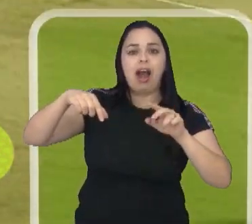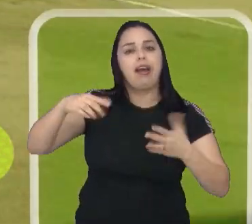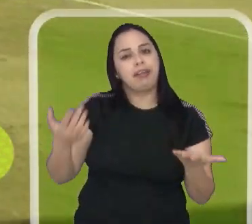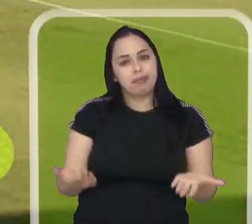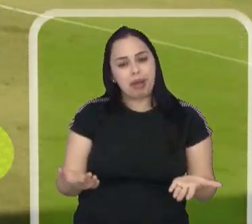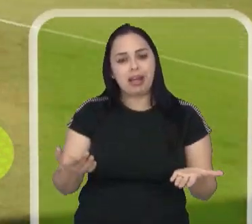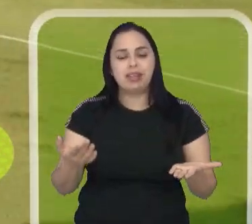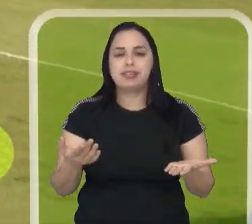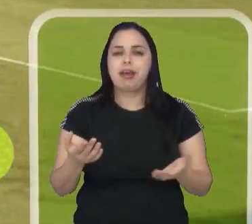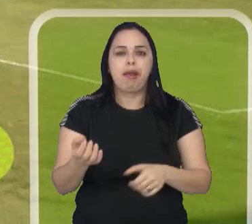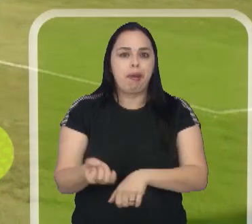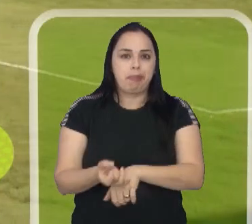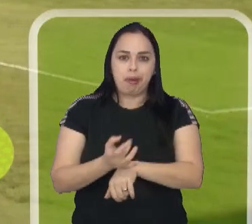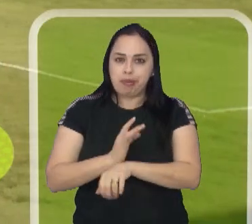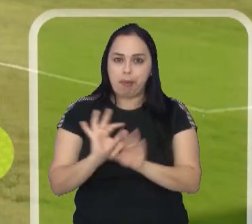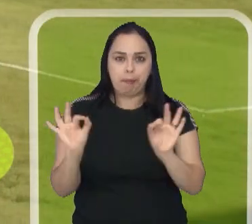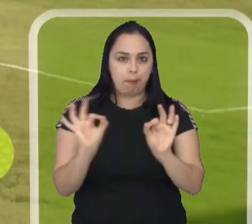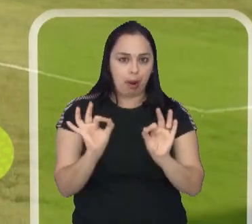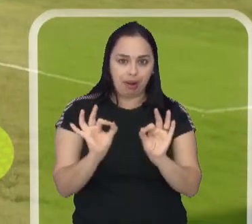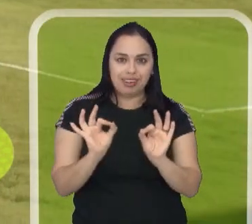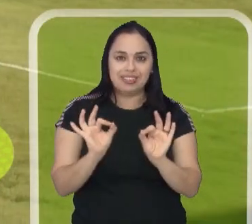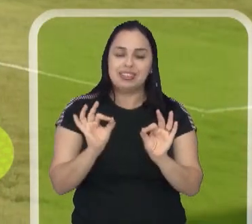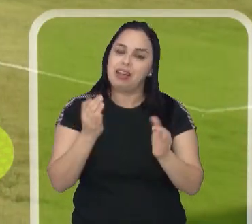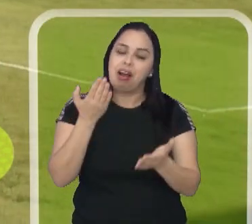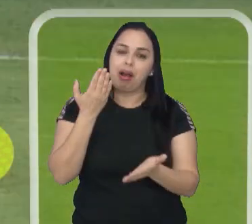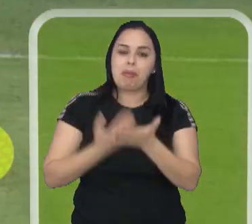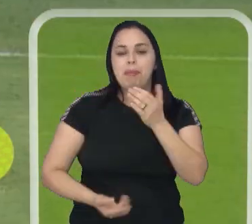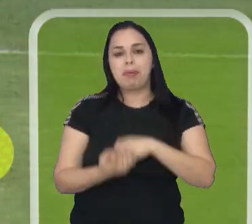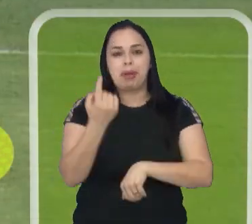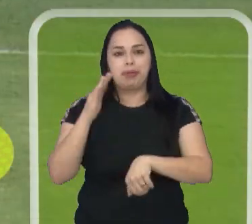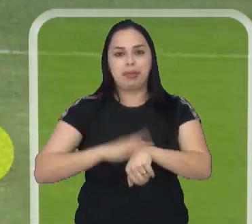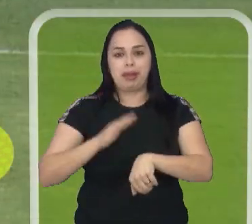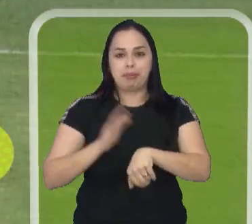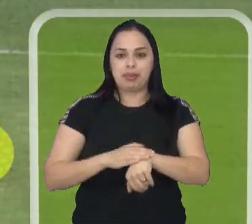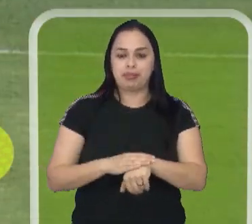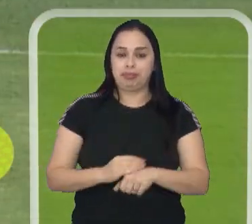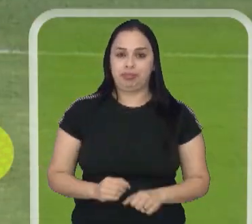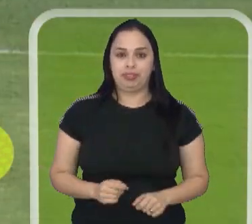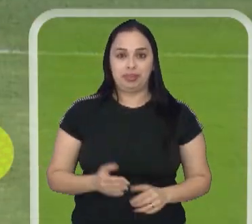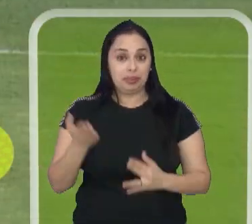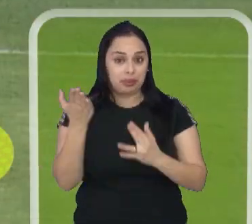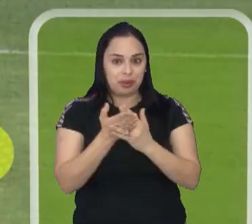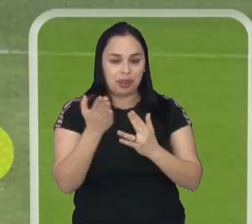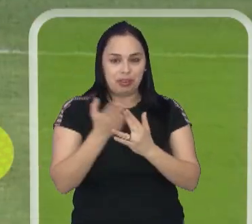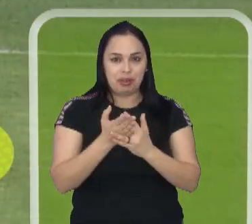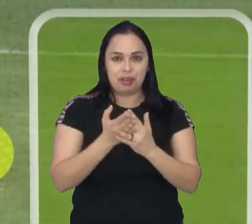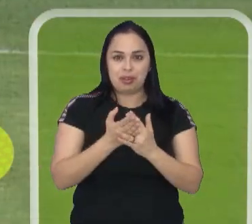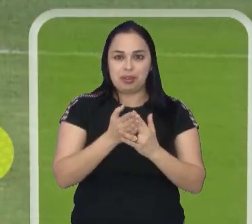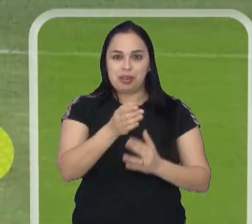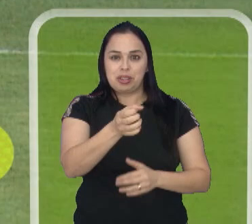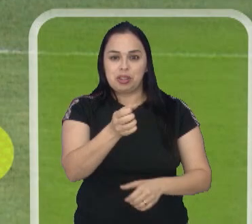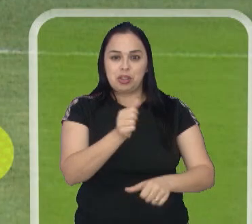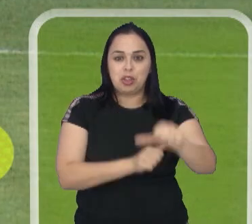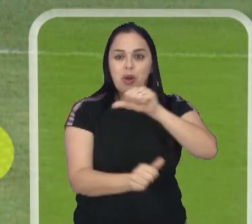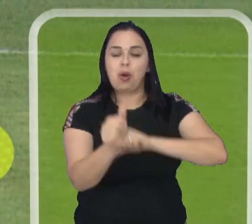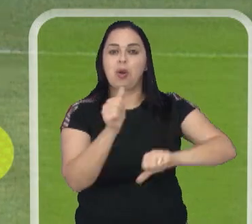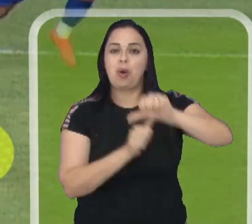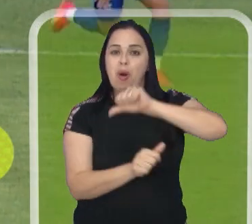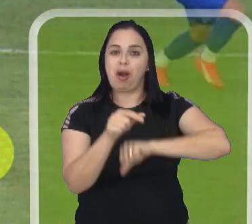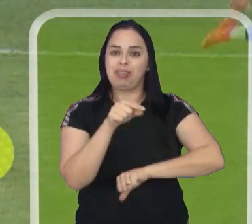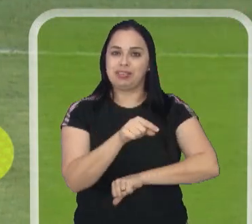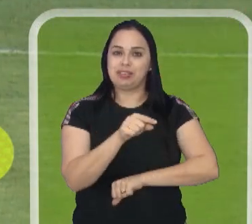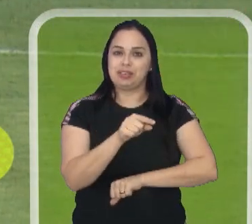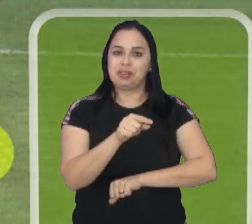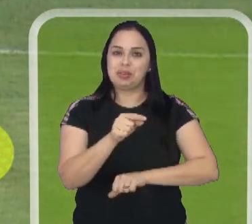sem muitas emoções, terminou a primeira etapa. No intervalo, o técnico Ricardo Costa tirou o lateral direito Luiz Dário